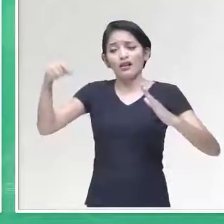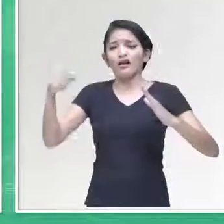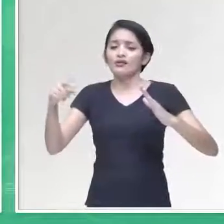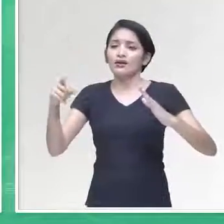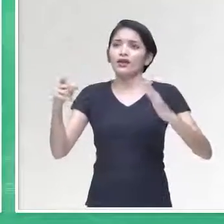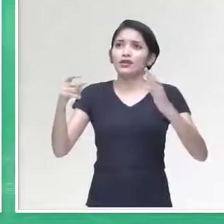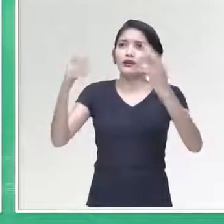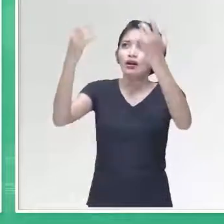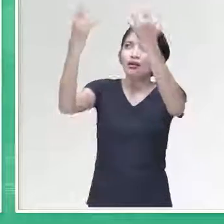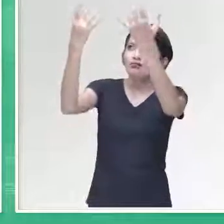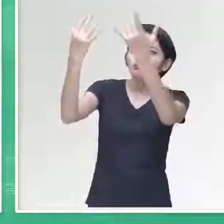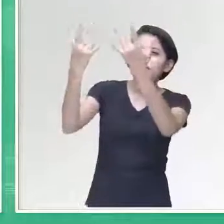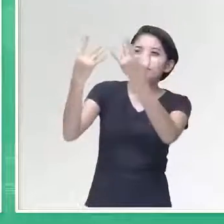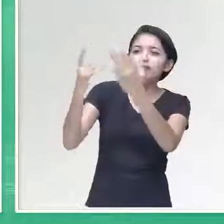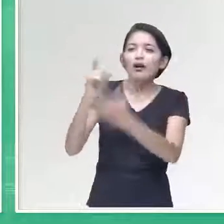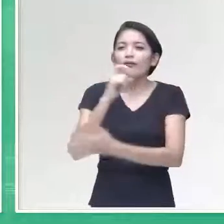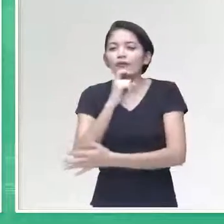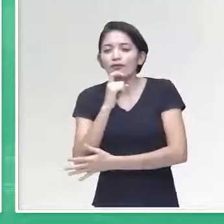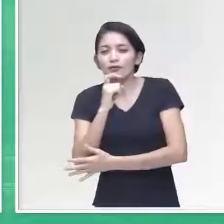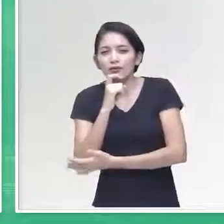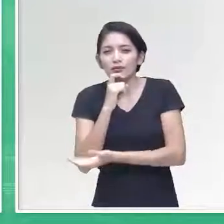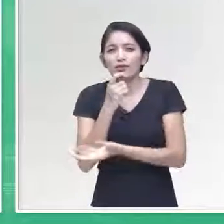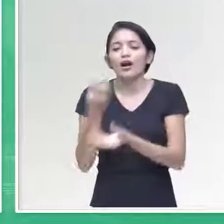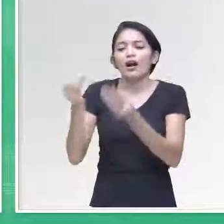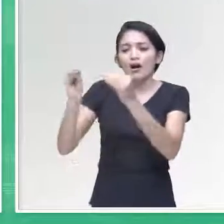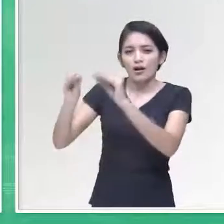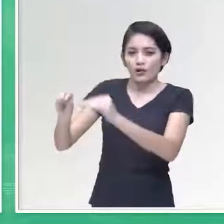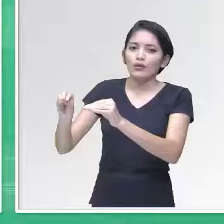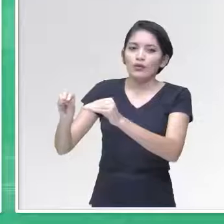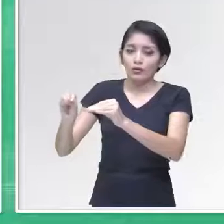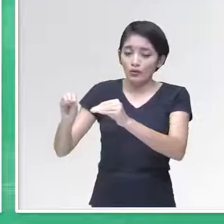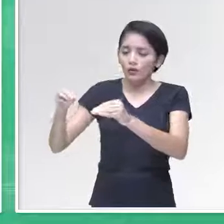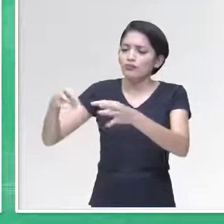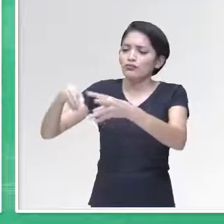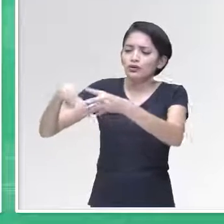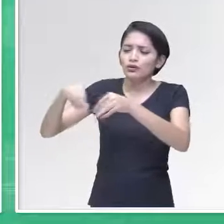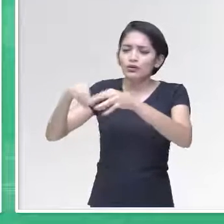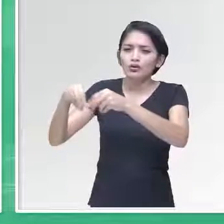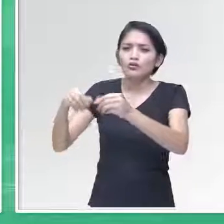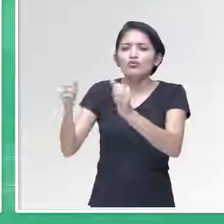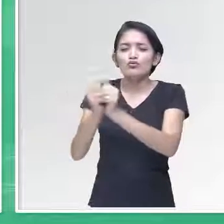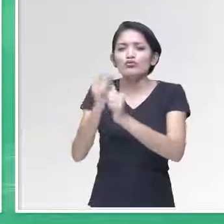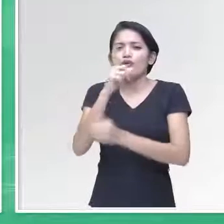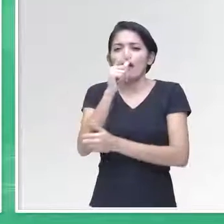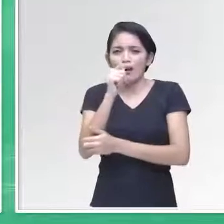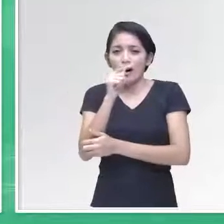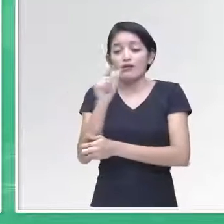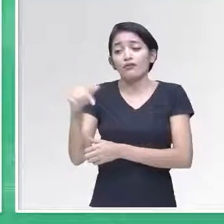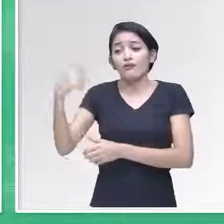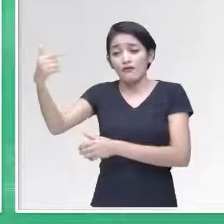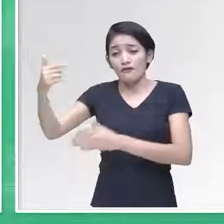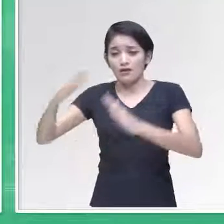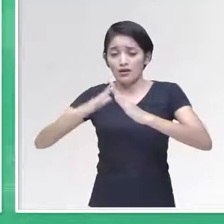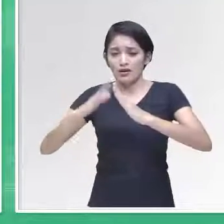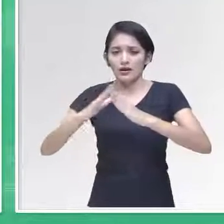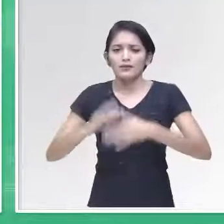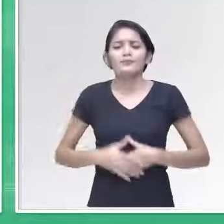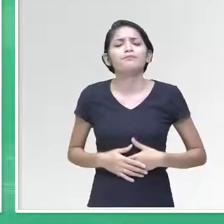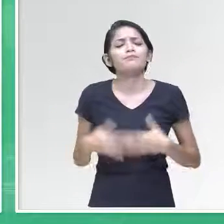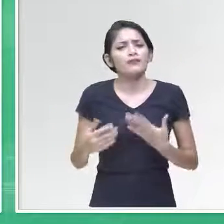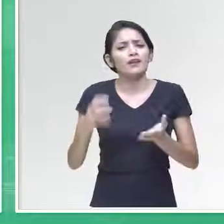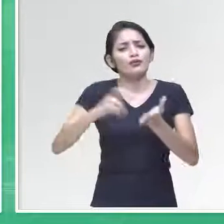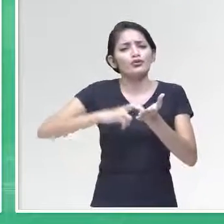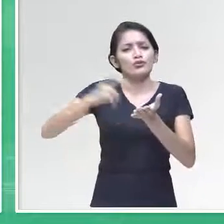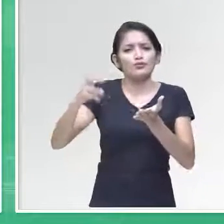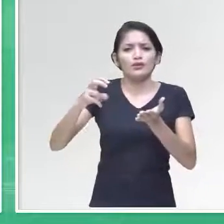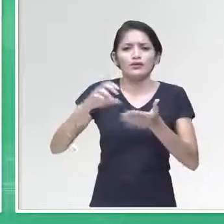deixou lá o refrigerante em soda dele, o refrigerante em pó dele, né? Que já estava com água, aí fora. Quando foi de manhã, olha só,